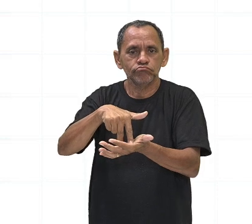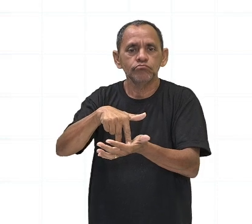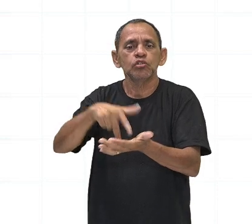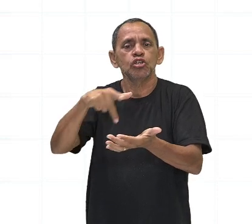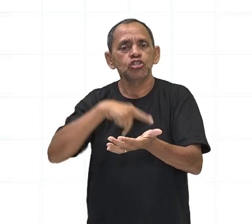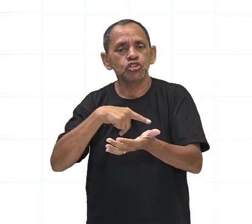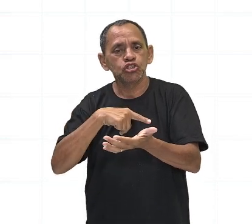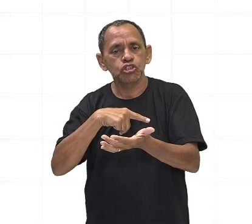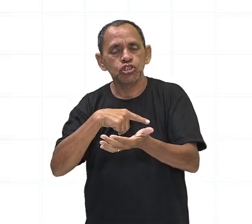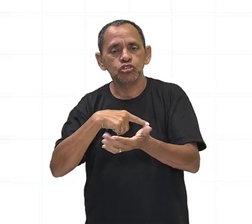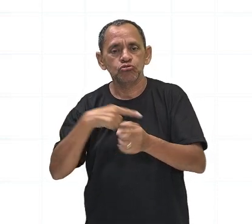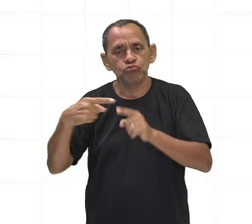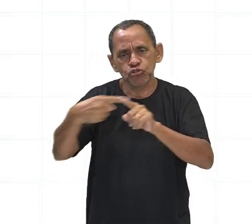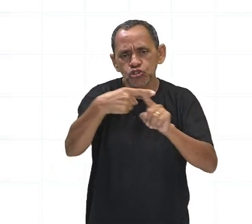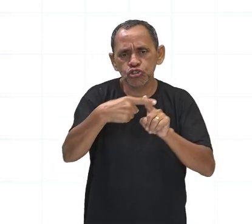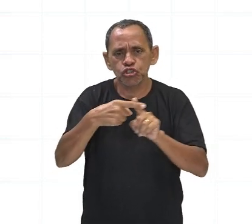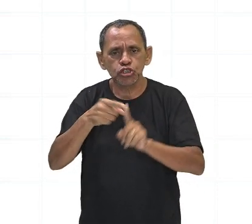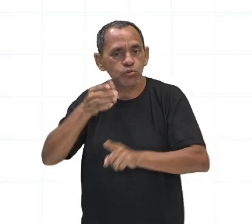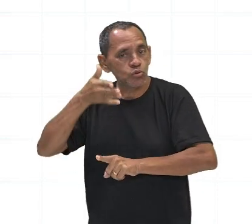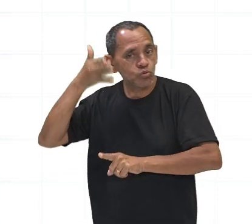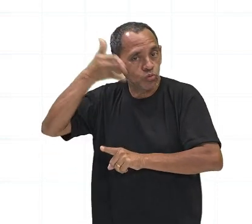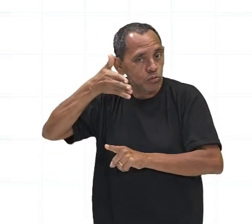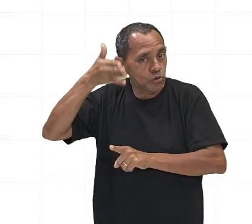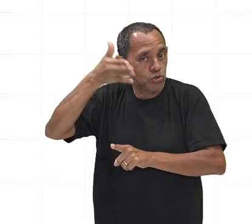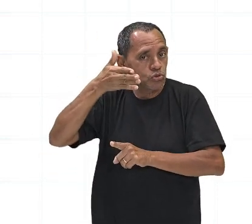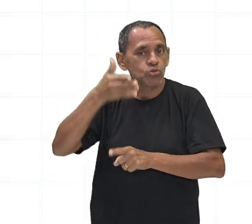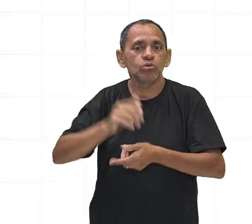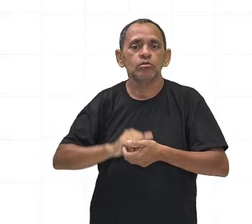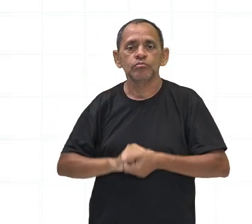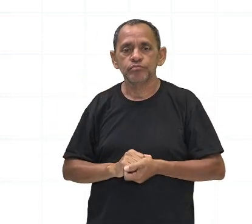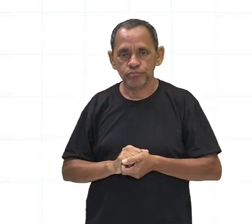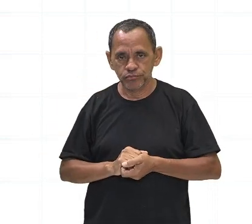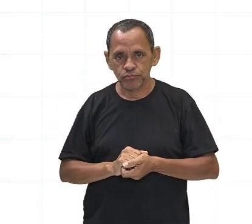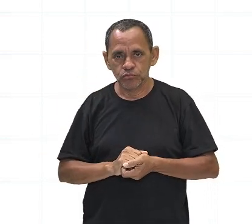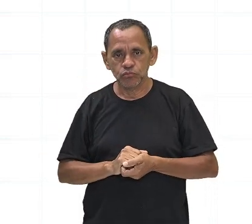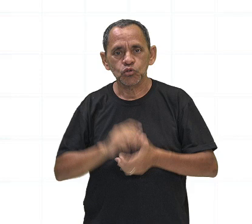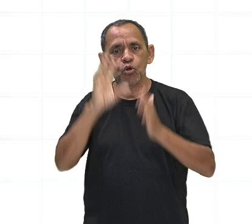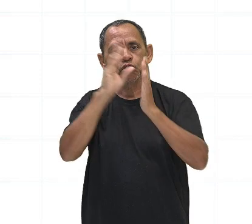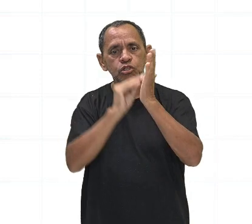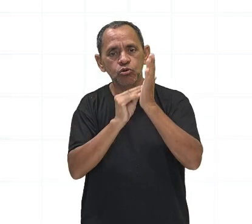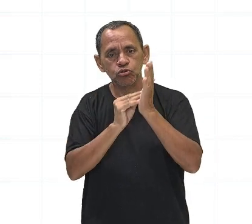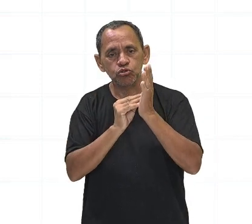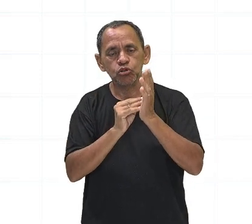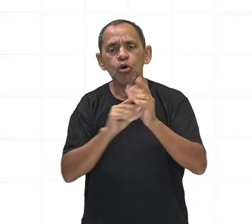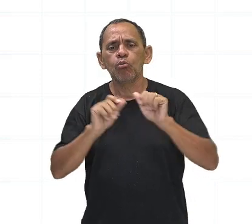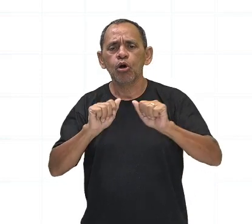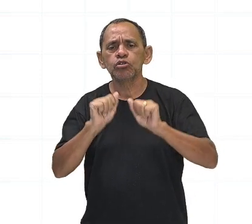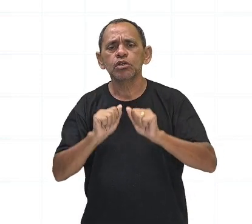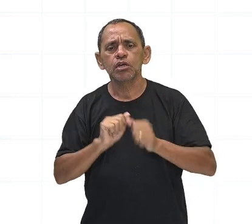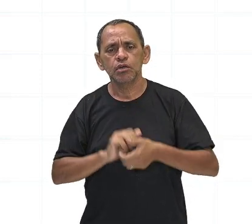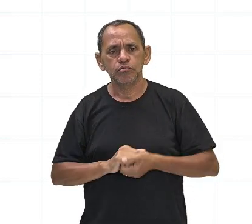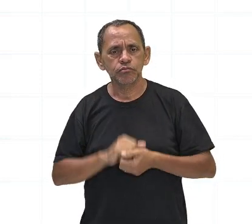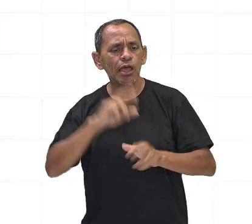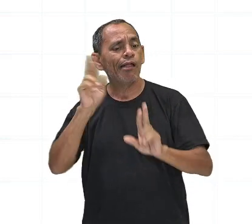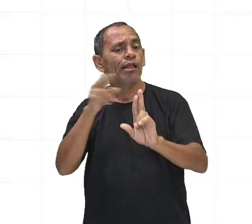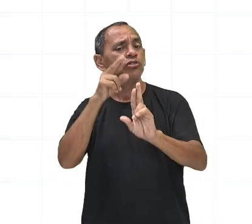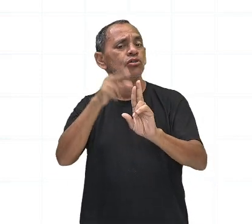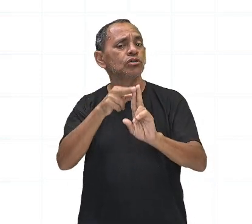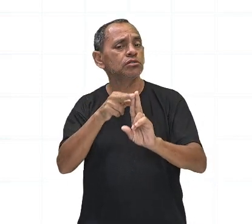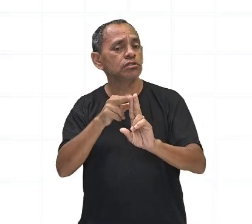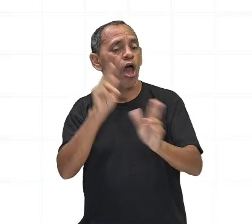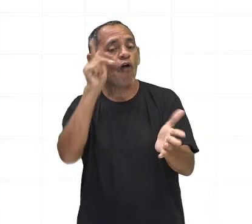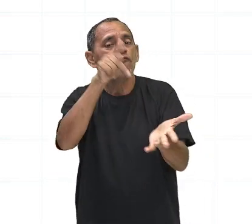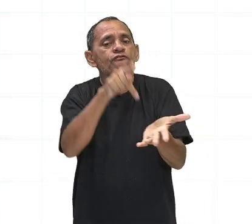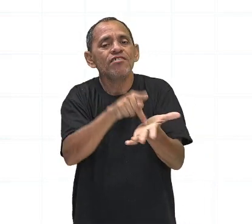emissor, do texto sobre o conteúdo enunciado, podendo relativizar ou enfatizar o que foi dito.